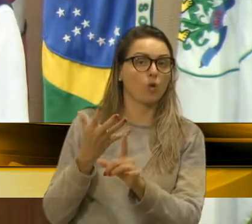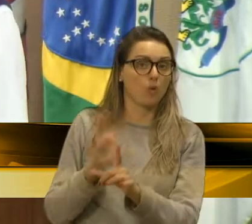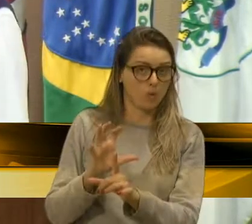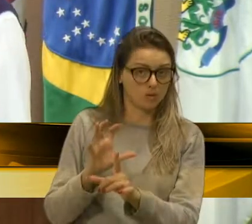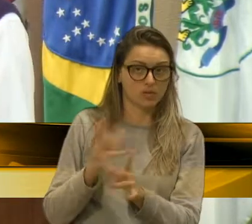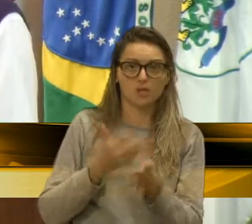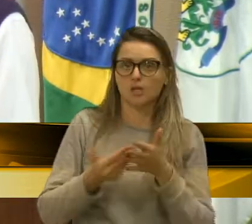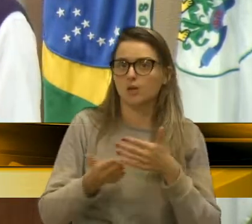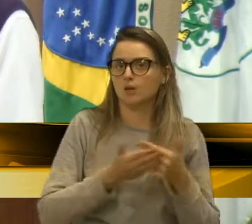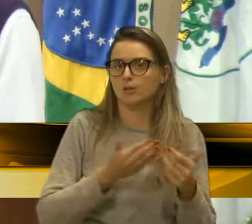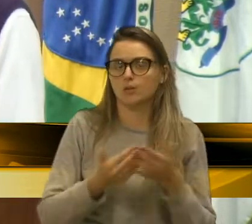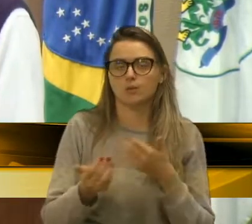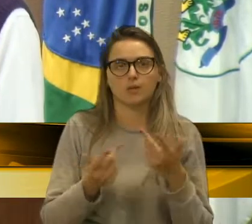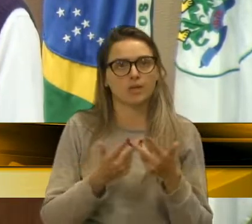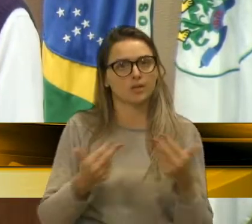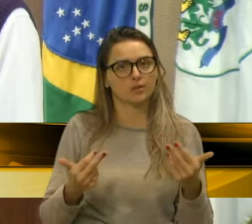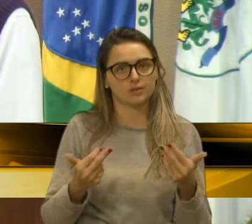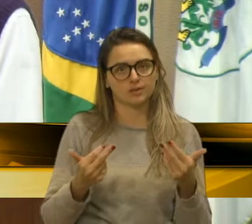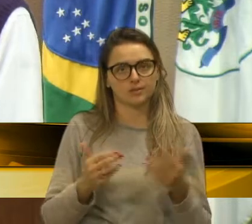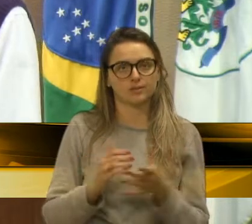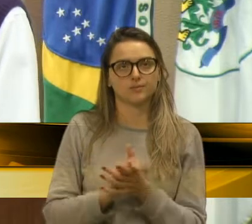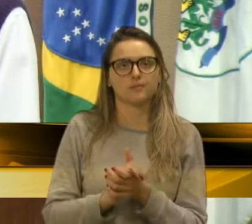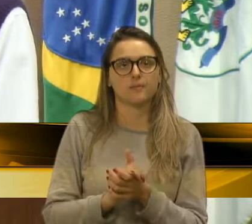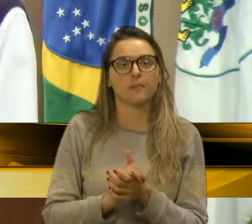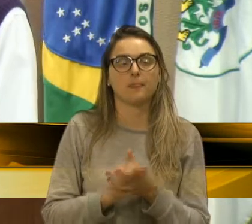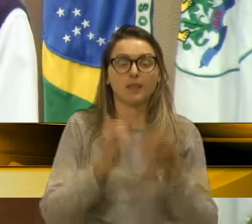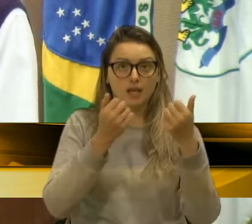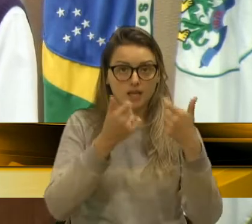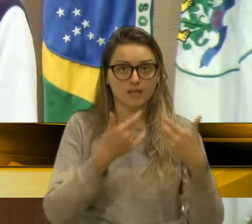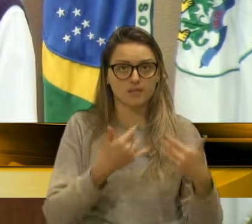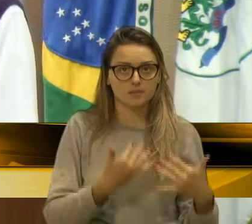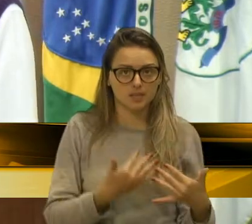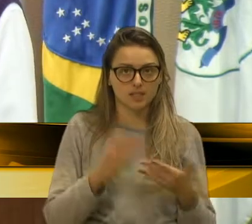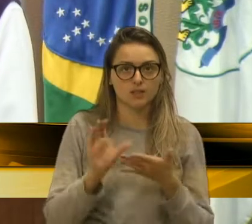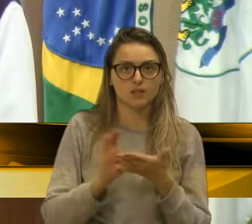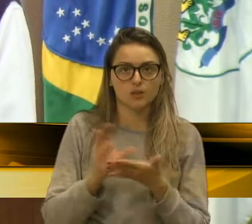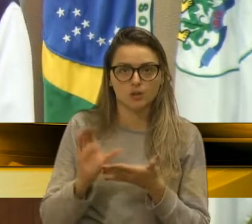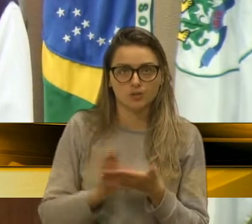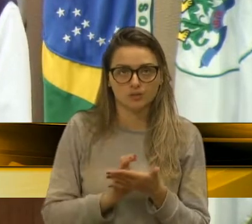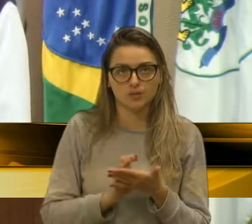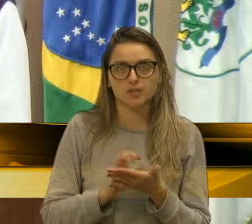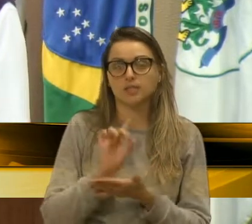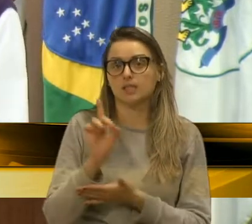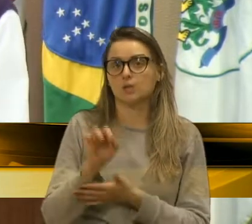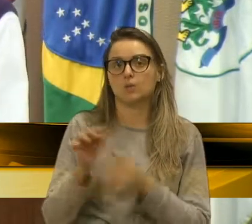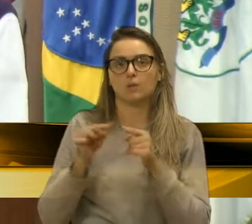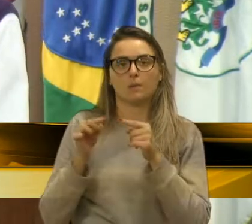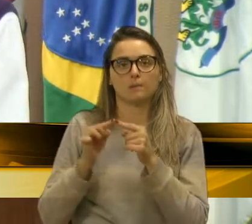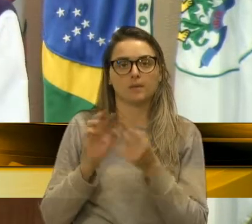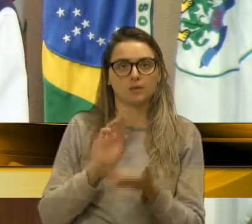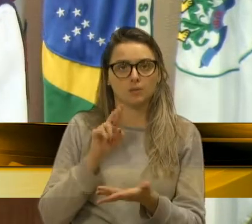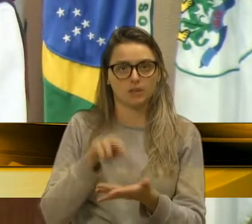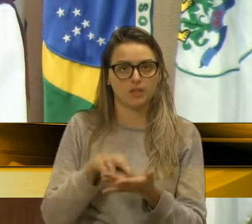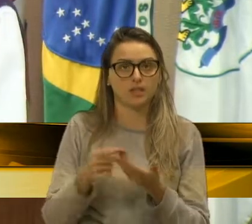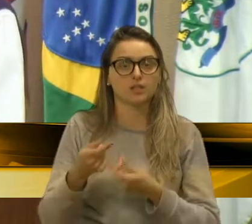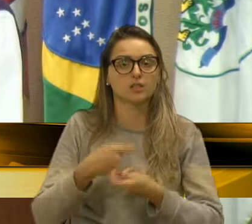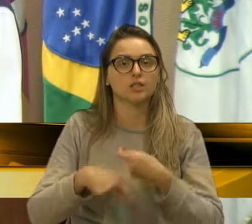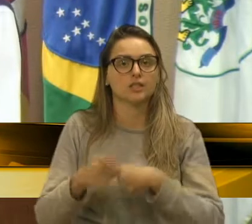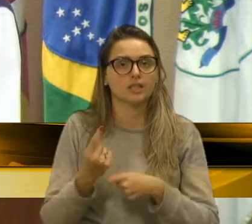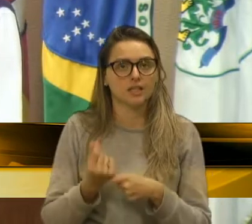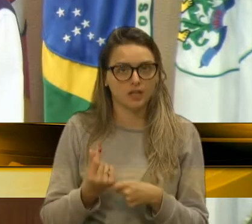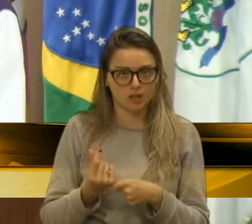mudança nesse sentido. A justificativa financeira não condiz com a realidade. E a economia que está